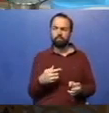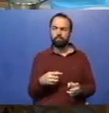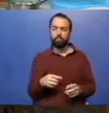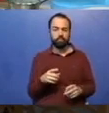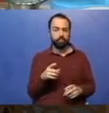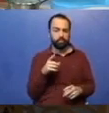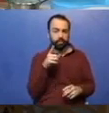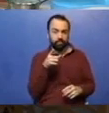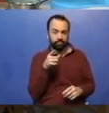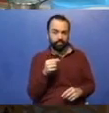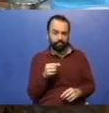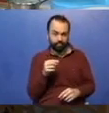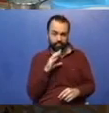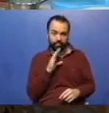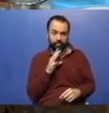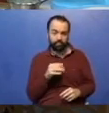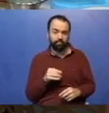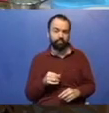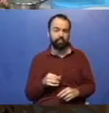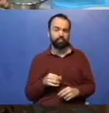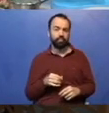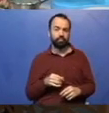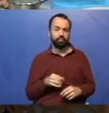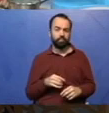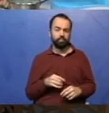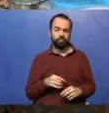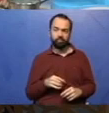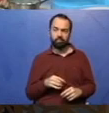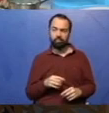aqui? Quem arrisca me falar qual estado a água está?